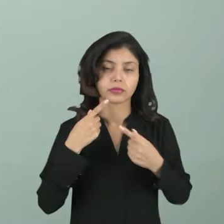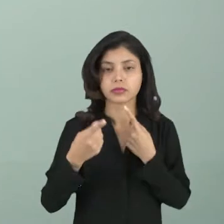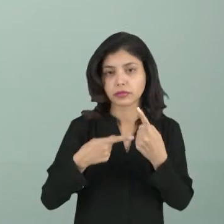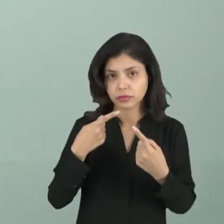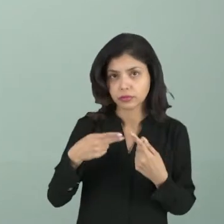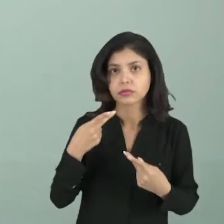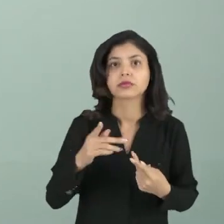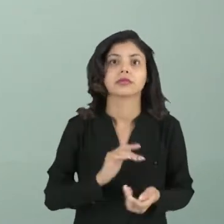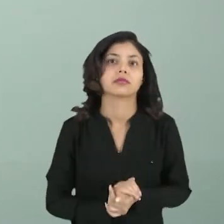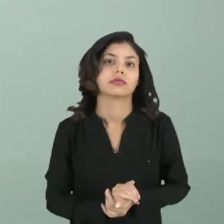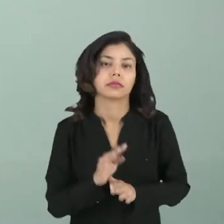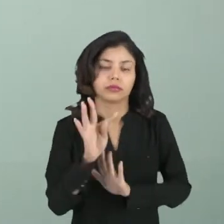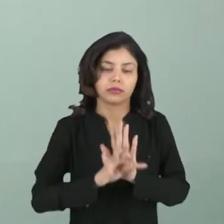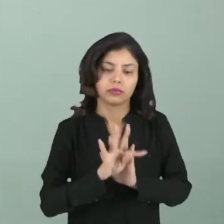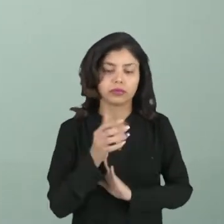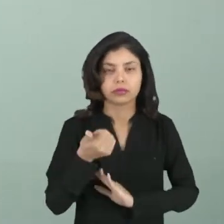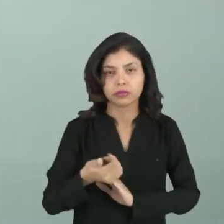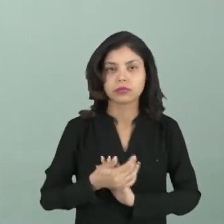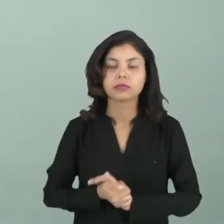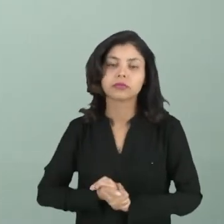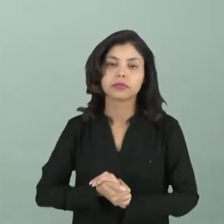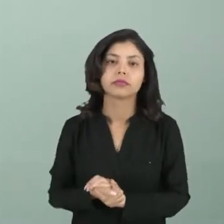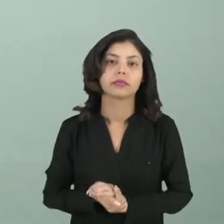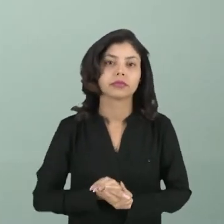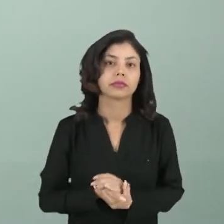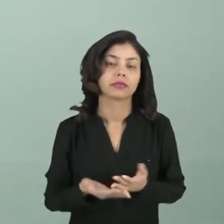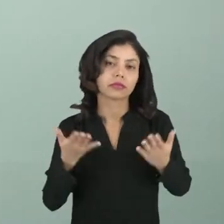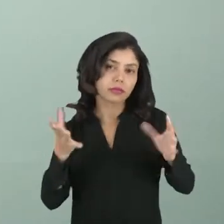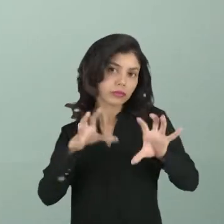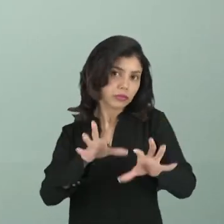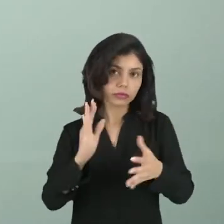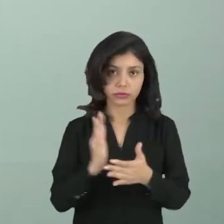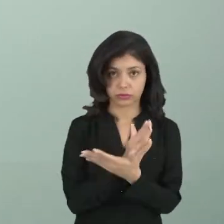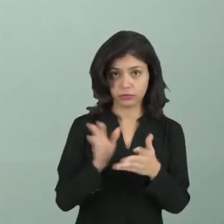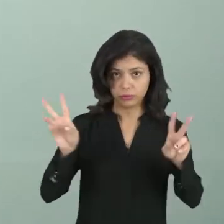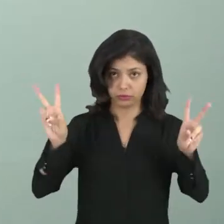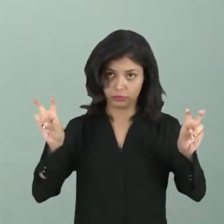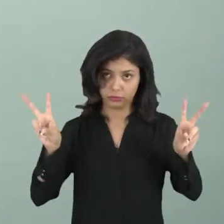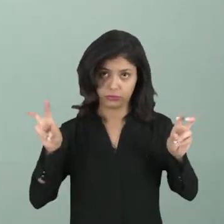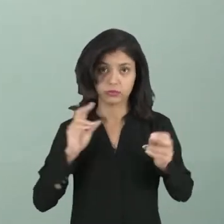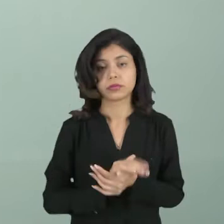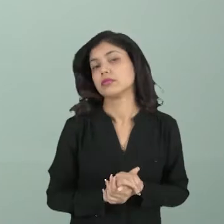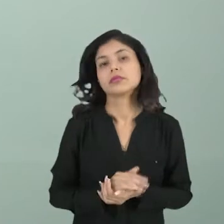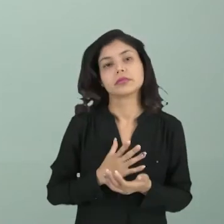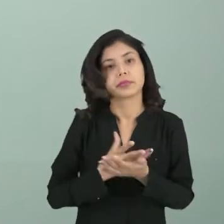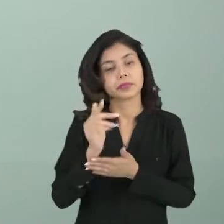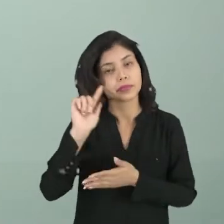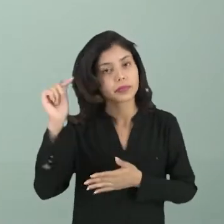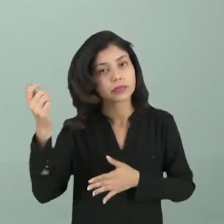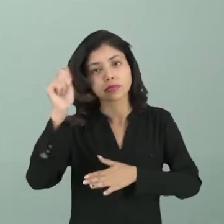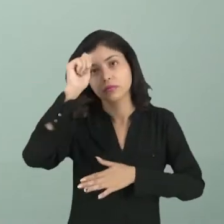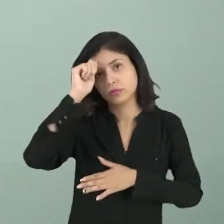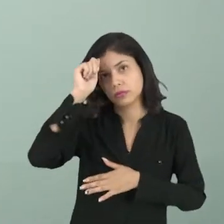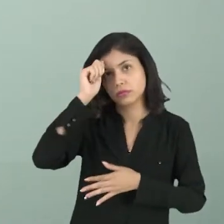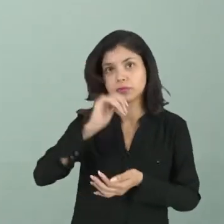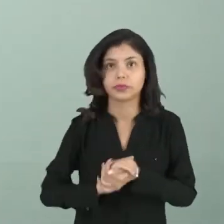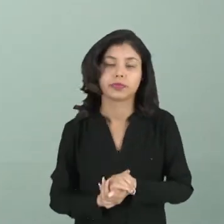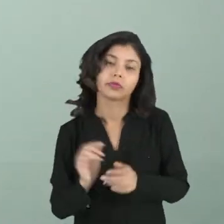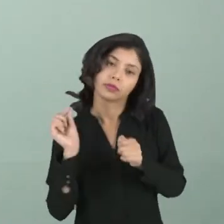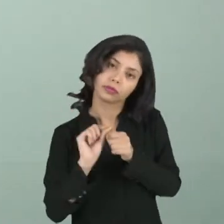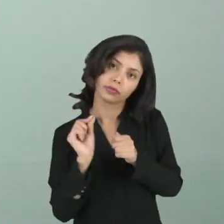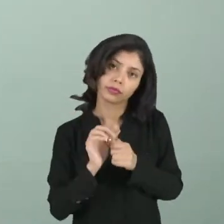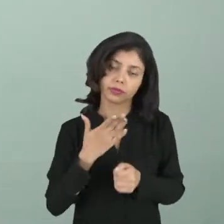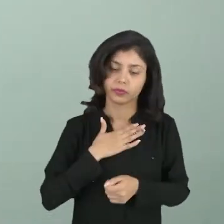falar, né, no meu texto ali sobre ele. Então, no momento que eu vou falar sobre algum assunto, eu busco outros autores para construir o